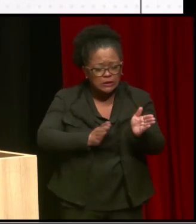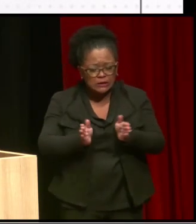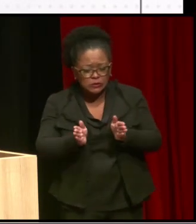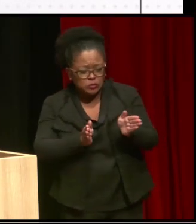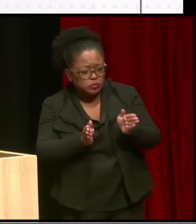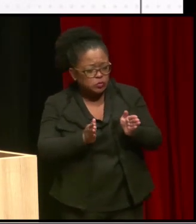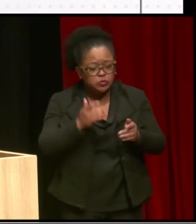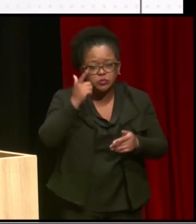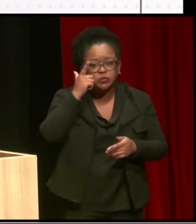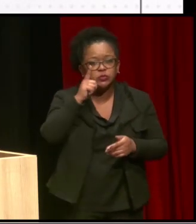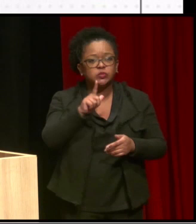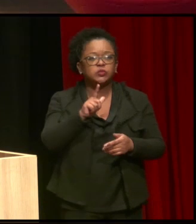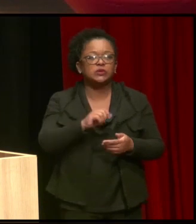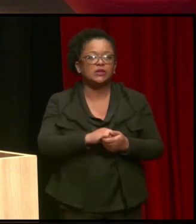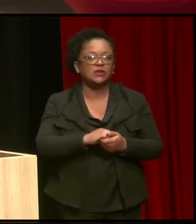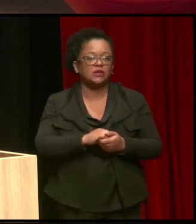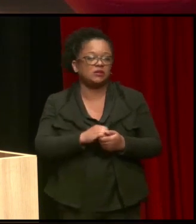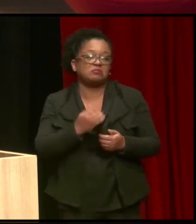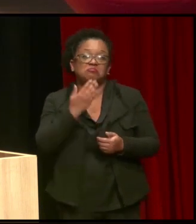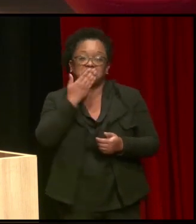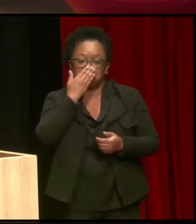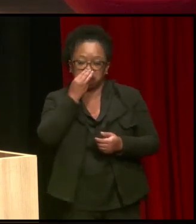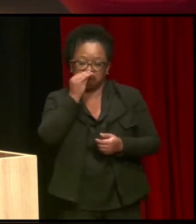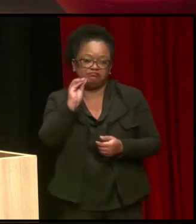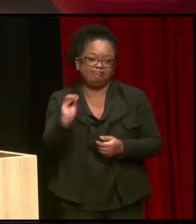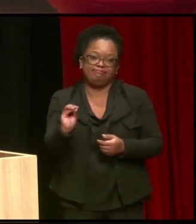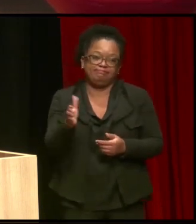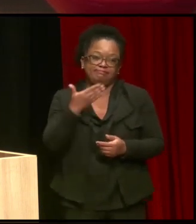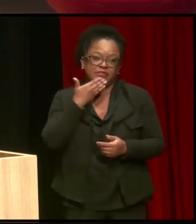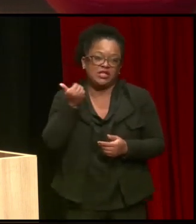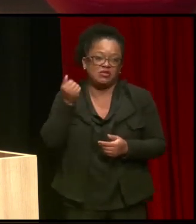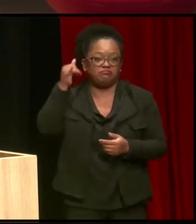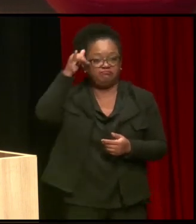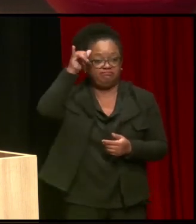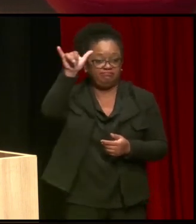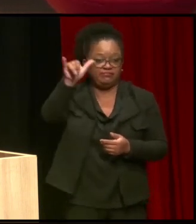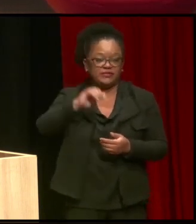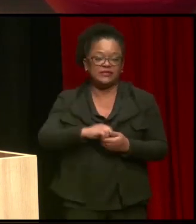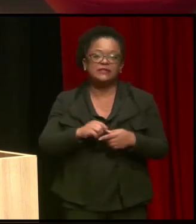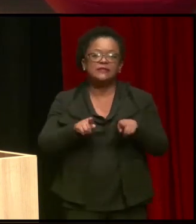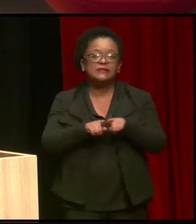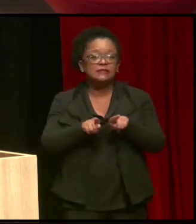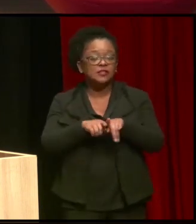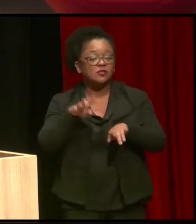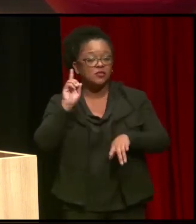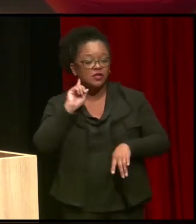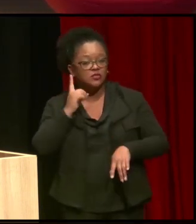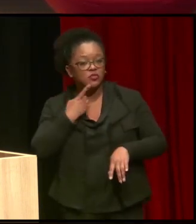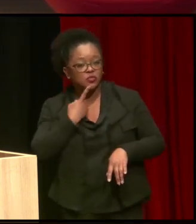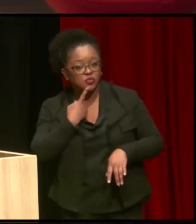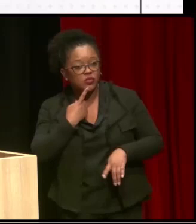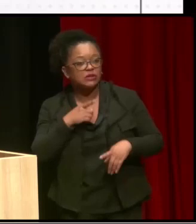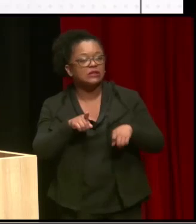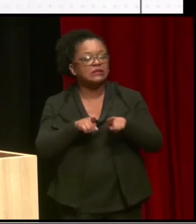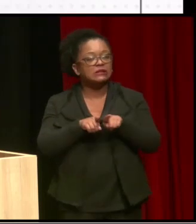igreja. Por isso que elas não vão às vezes na igreja. Certo? Pessoas surdas ou com dificuldade auditiva não compreendem o